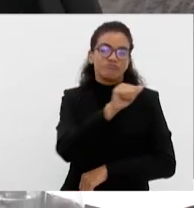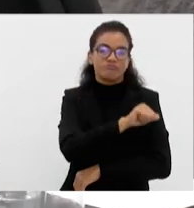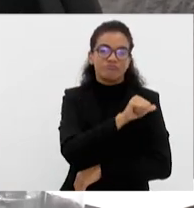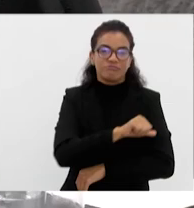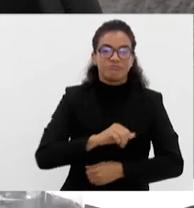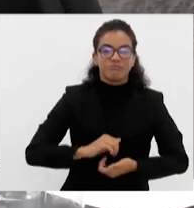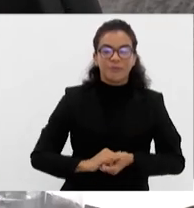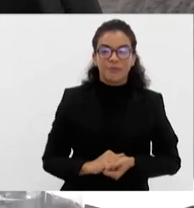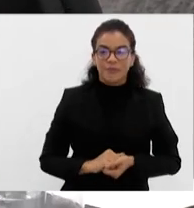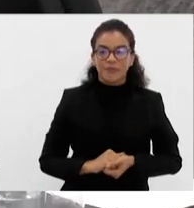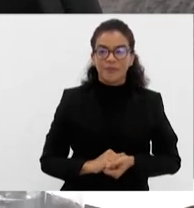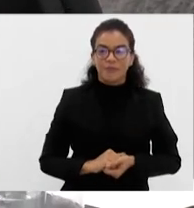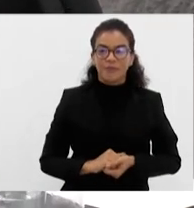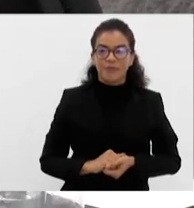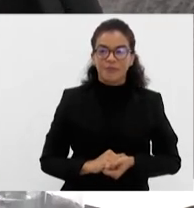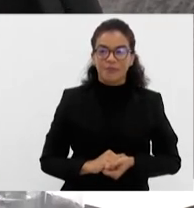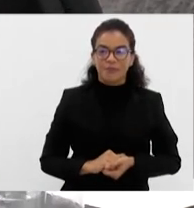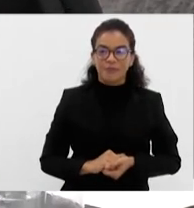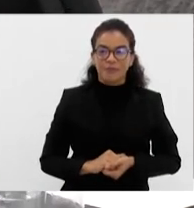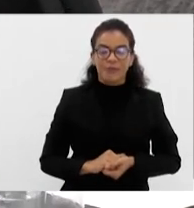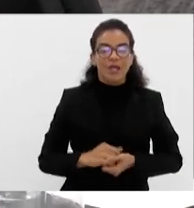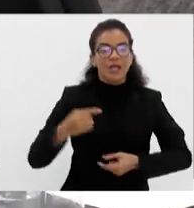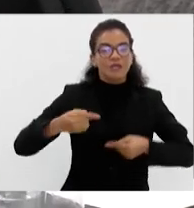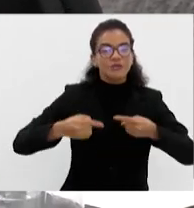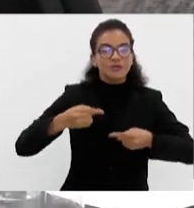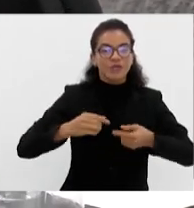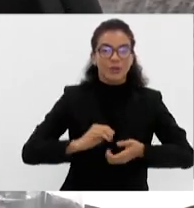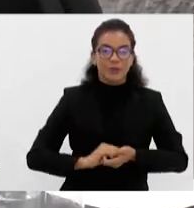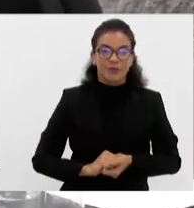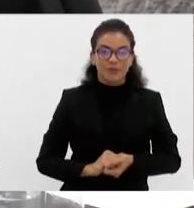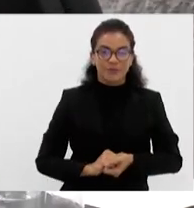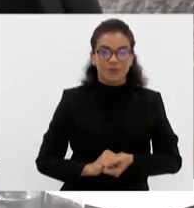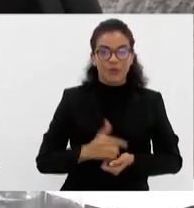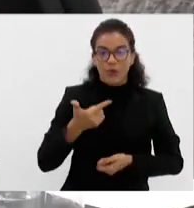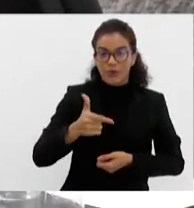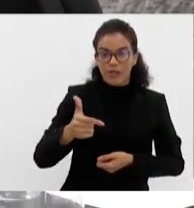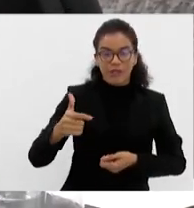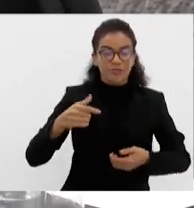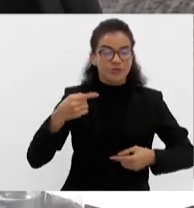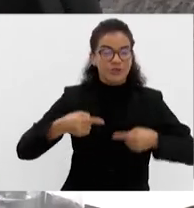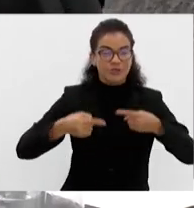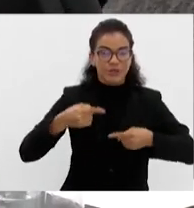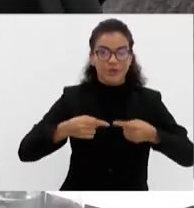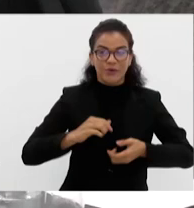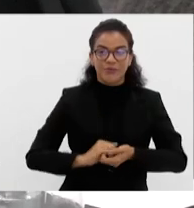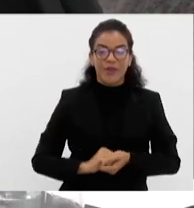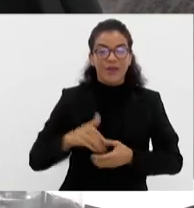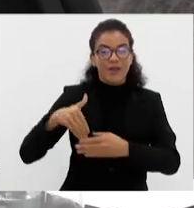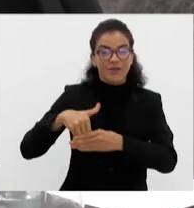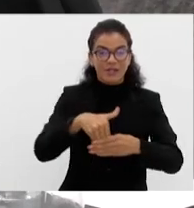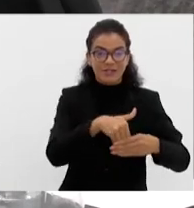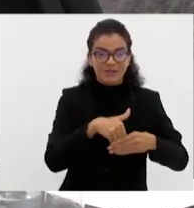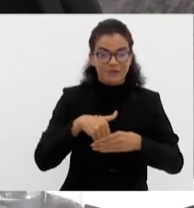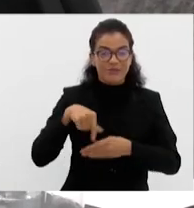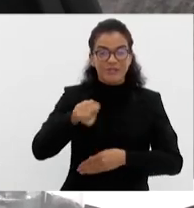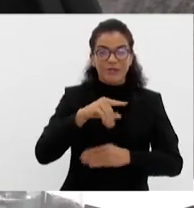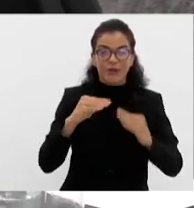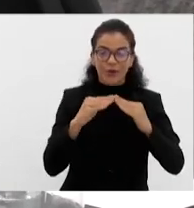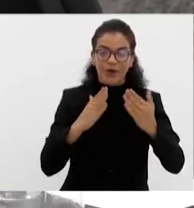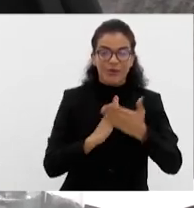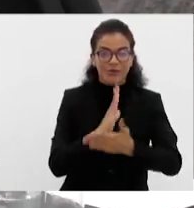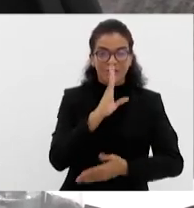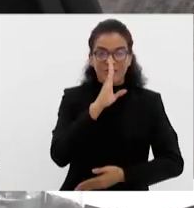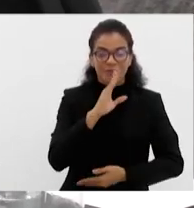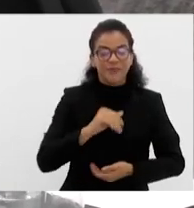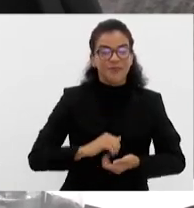pela constitucionalidade. Em discussão, não havendo quem queira discutir, encerrada a discussão. Em votação, senhores que aprovam, permaneçam como